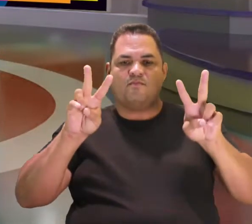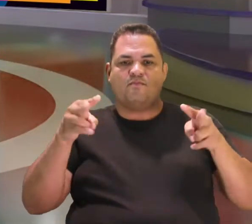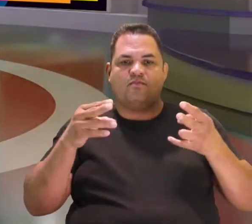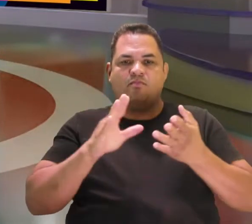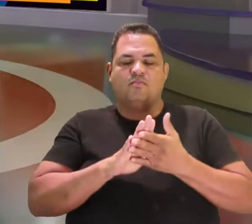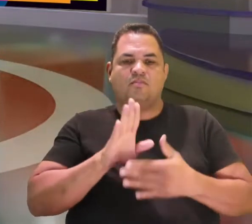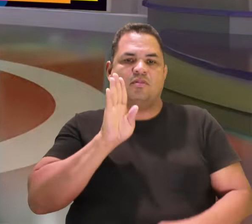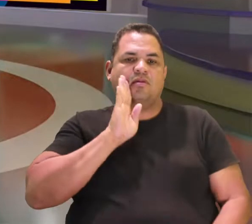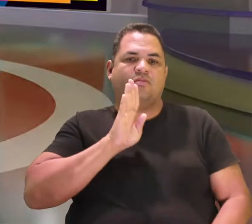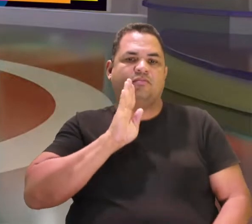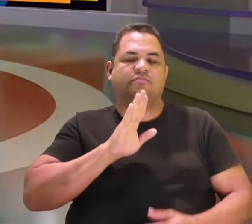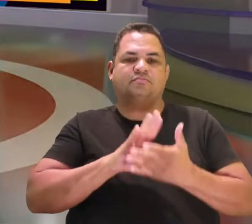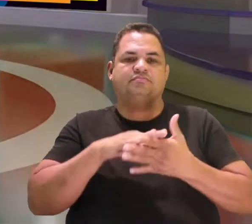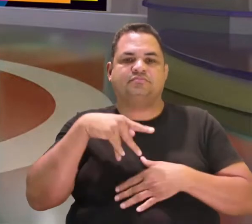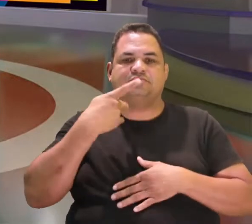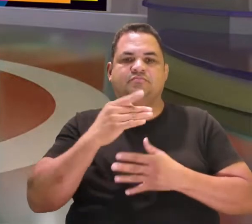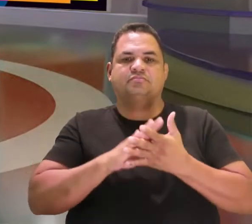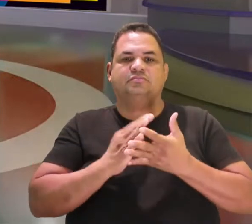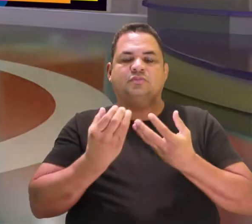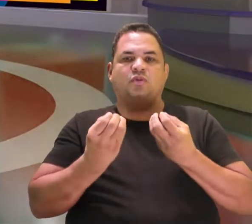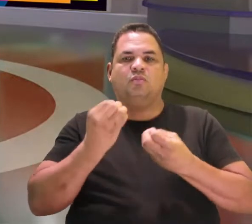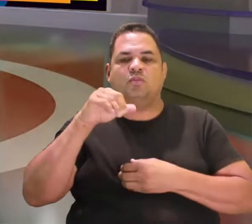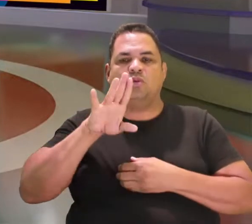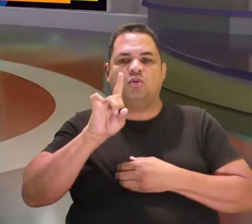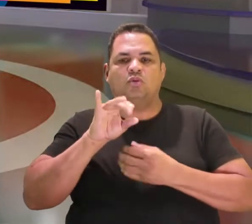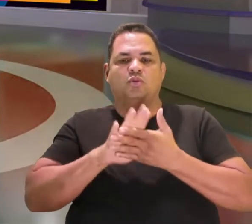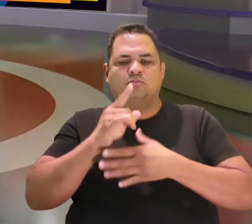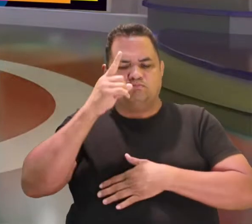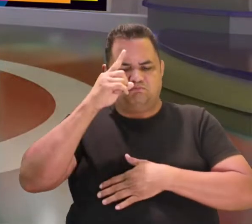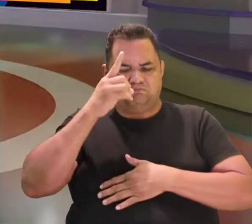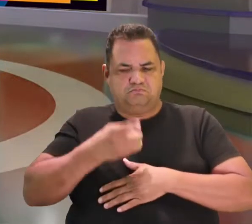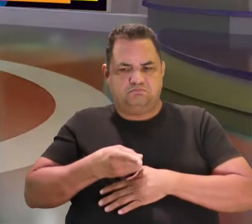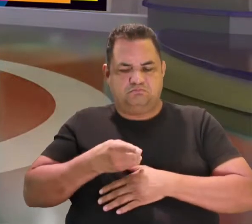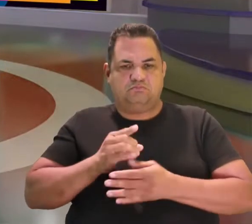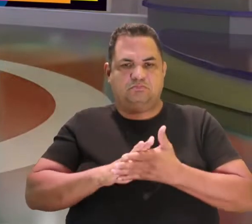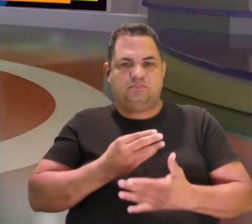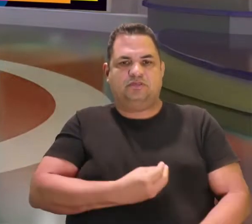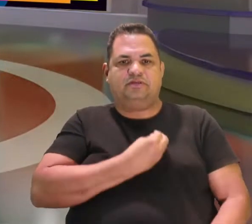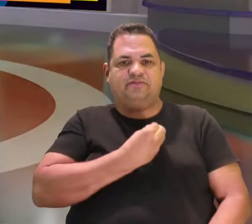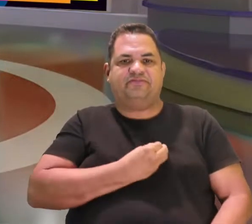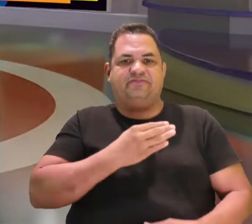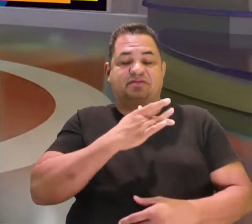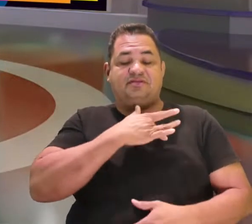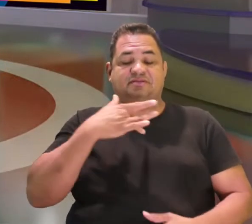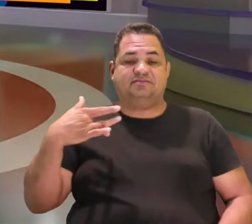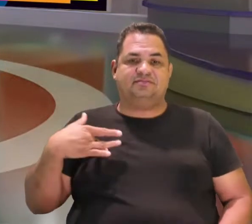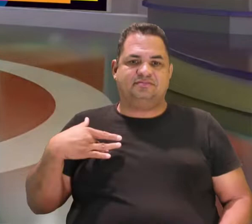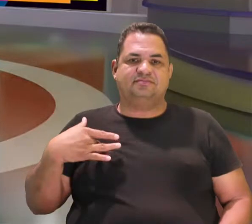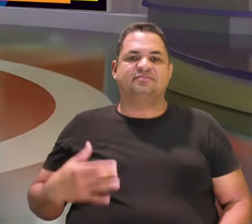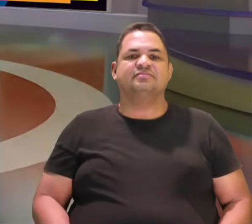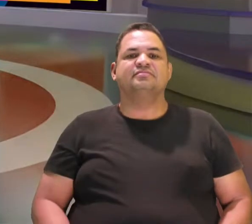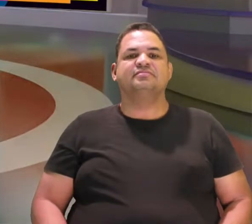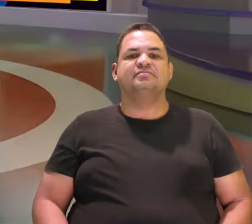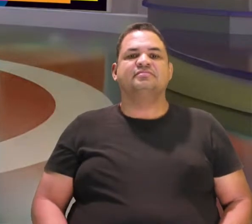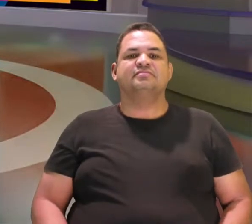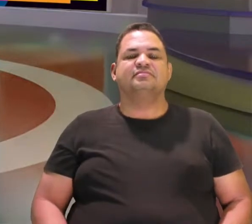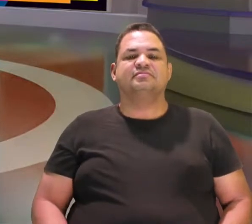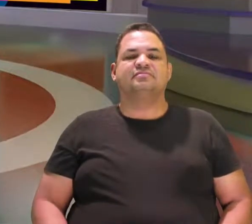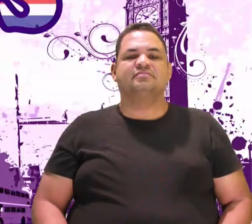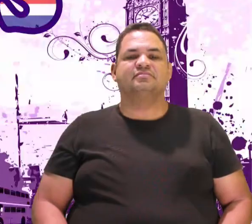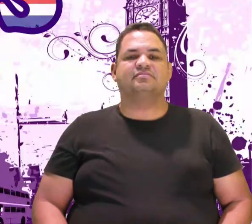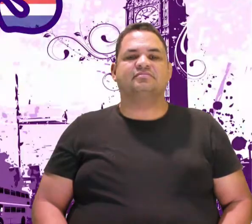bem bacaninha a gente falar sobre o modo imperativo e também sobre vida saudável, healthy life. Let's